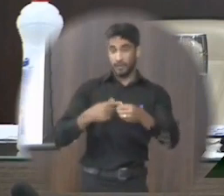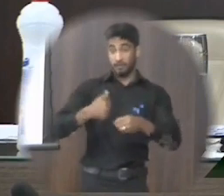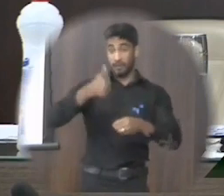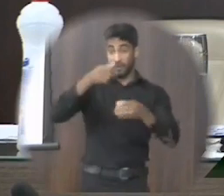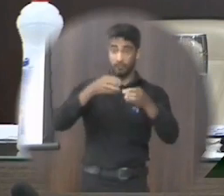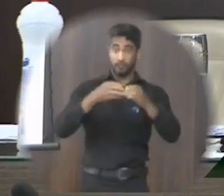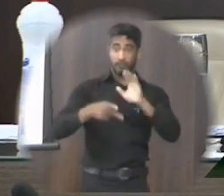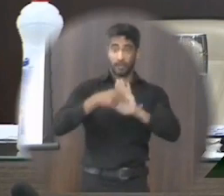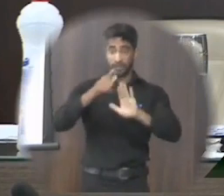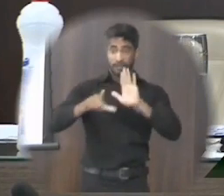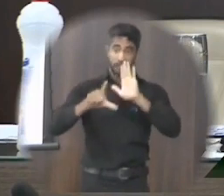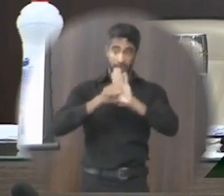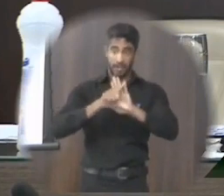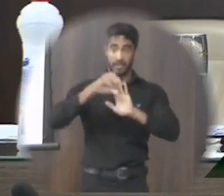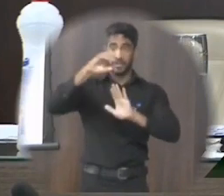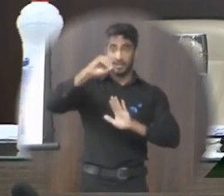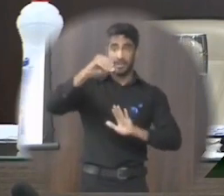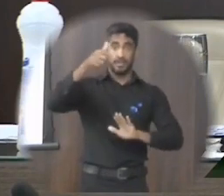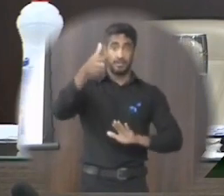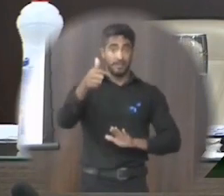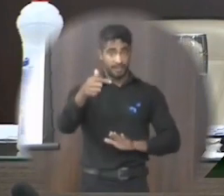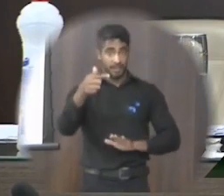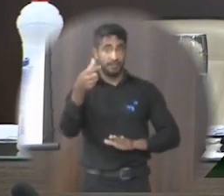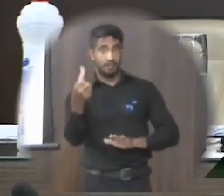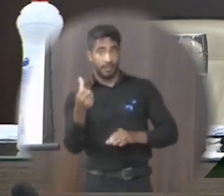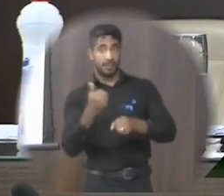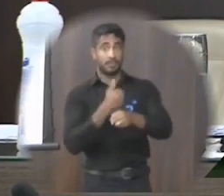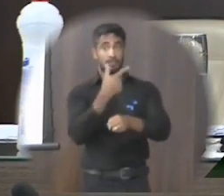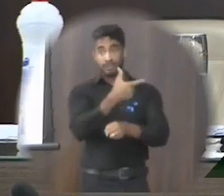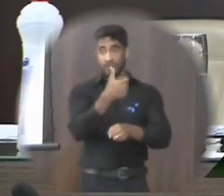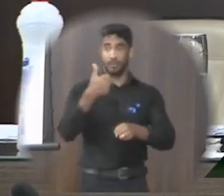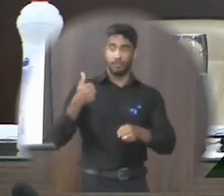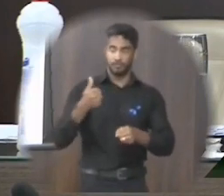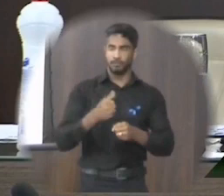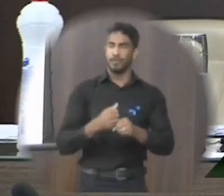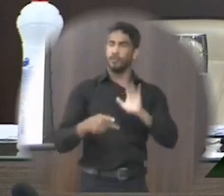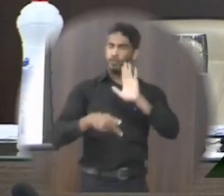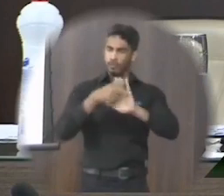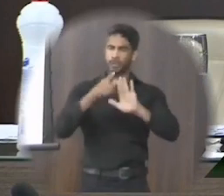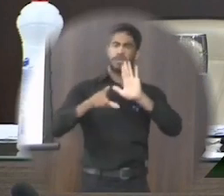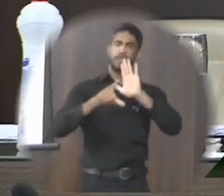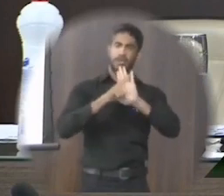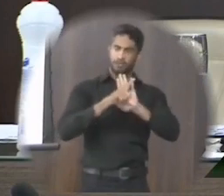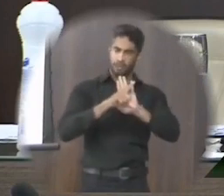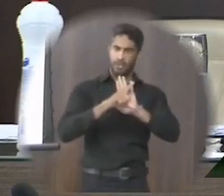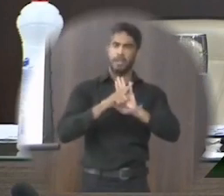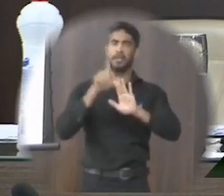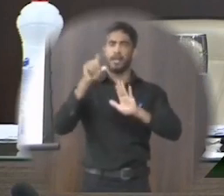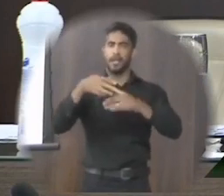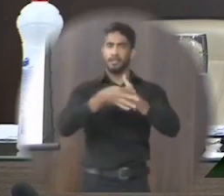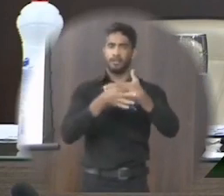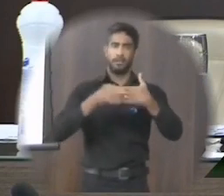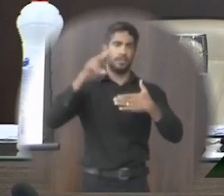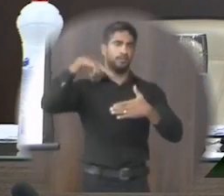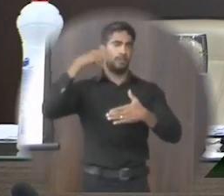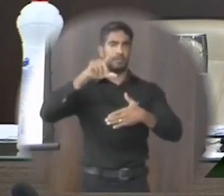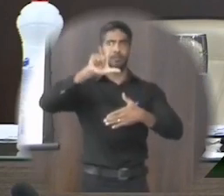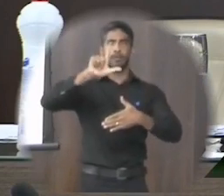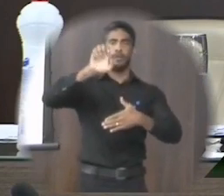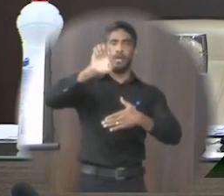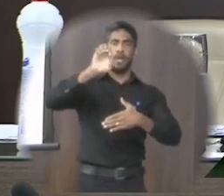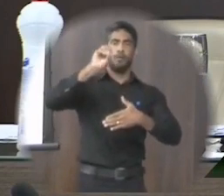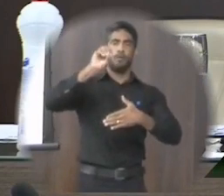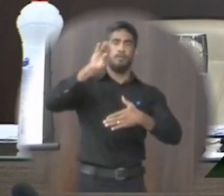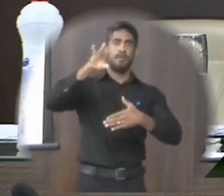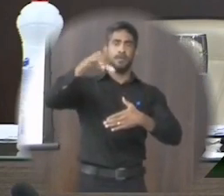turno do projeto de lei 076-2021. O projeto de lei em epígrafe é de autoria do vereador Leubino Antunes